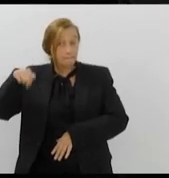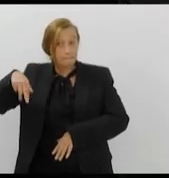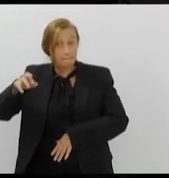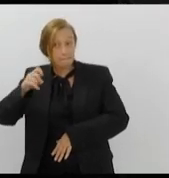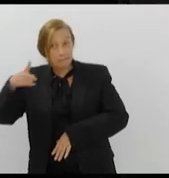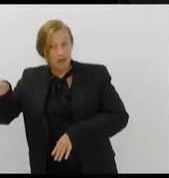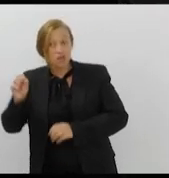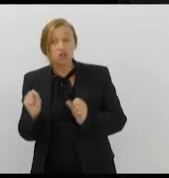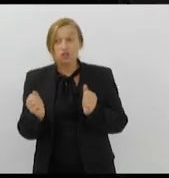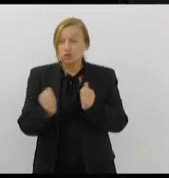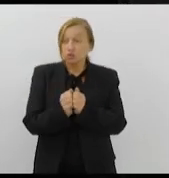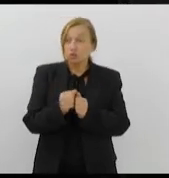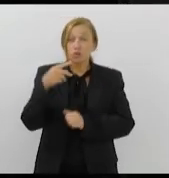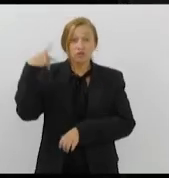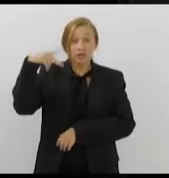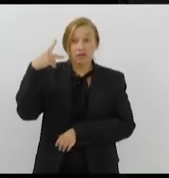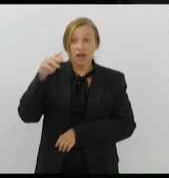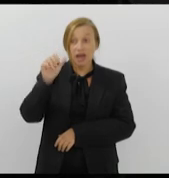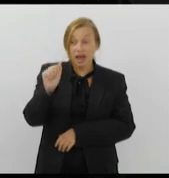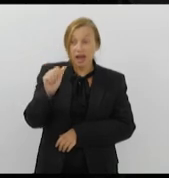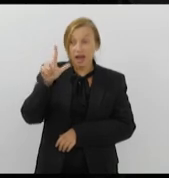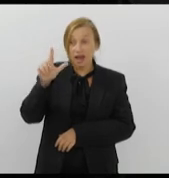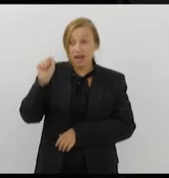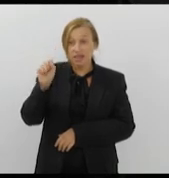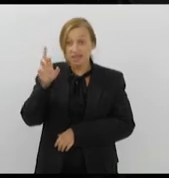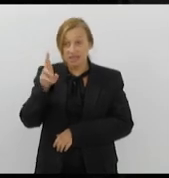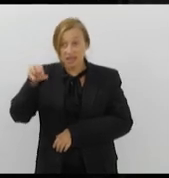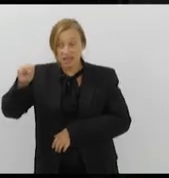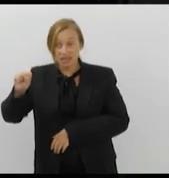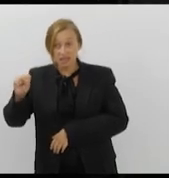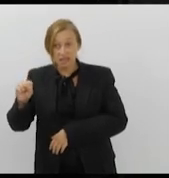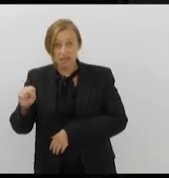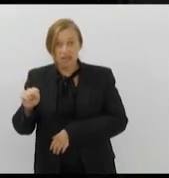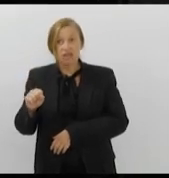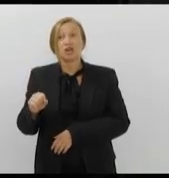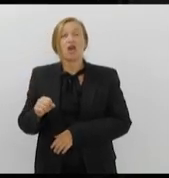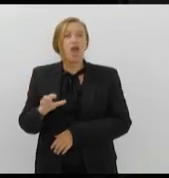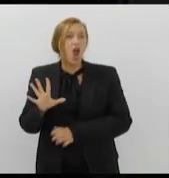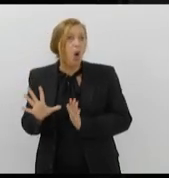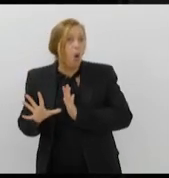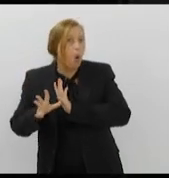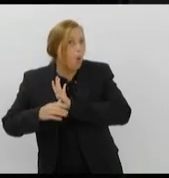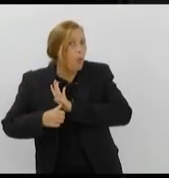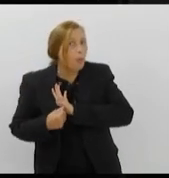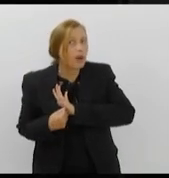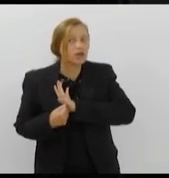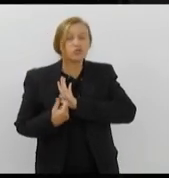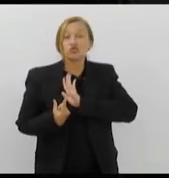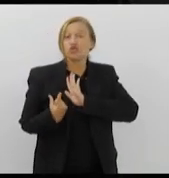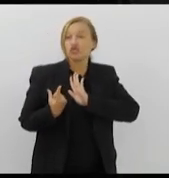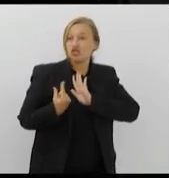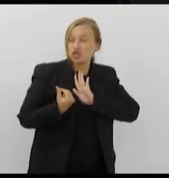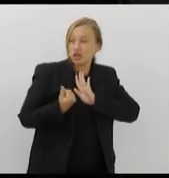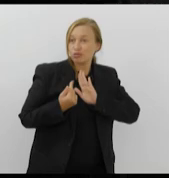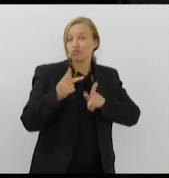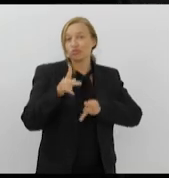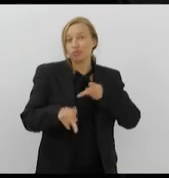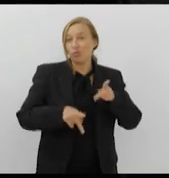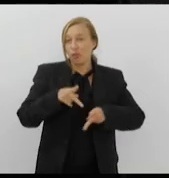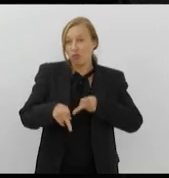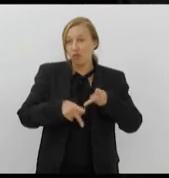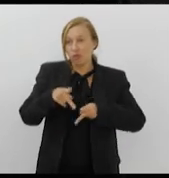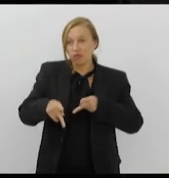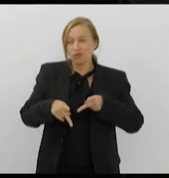vereadora Alexandra. E, pasmem, estavam roubando dinheiro público que